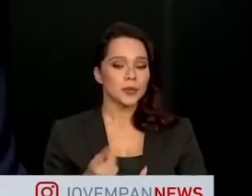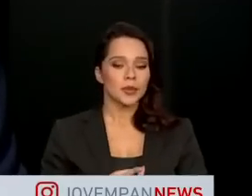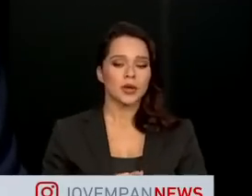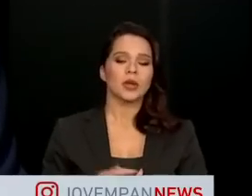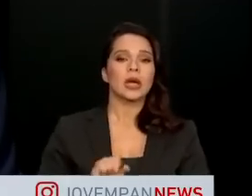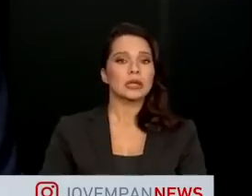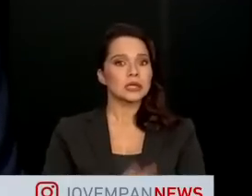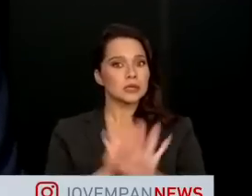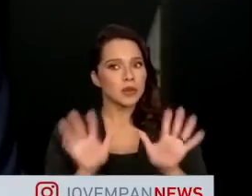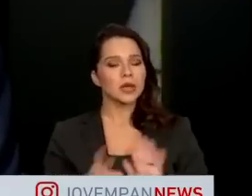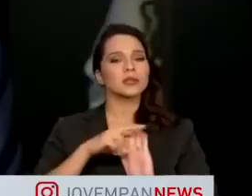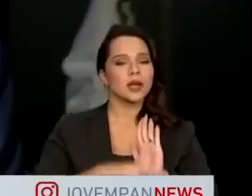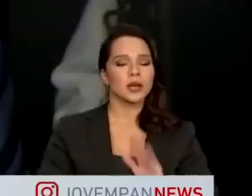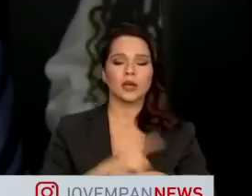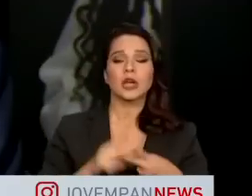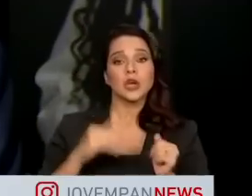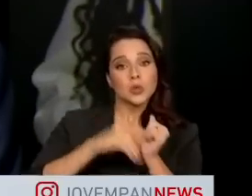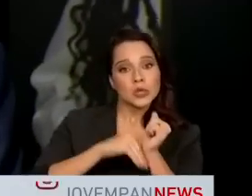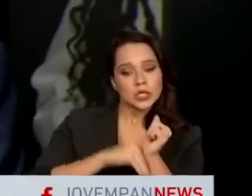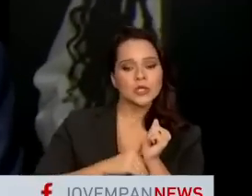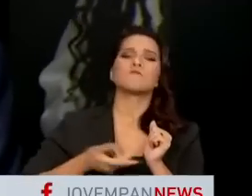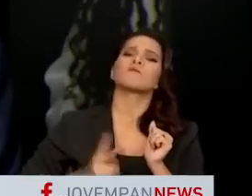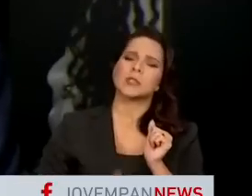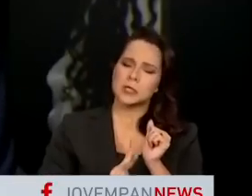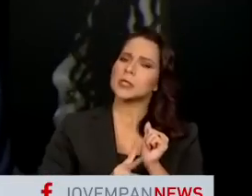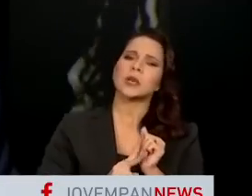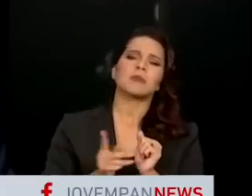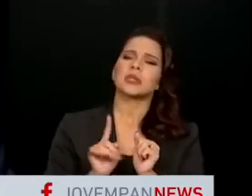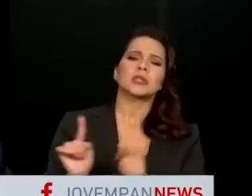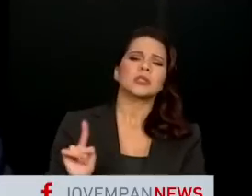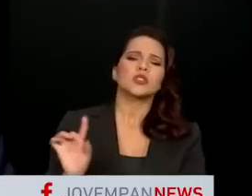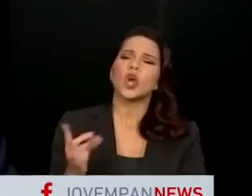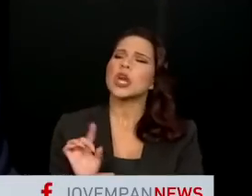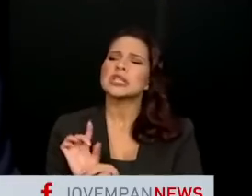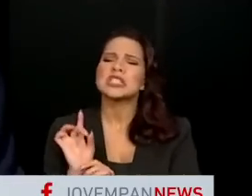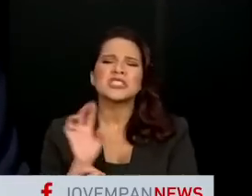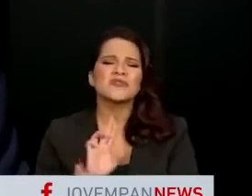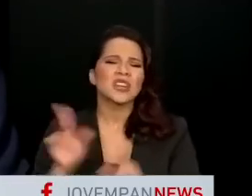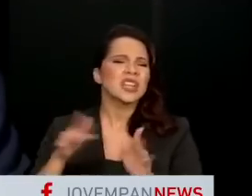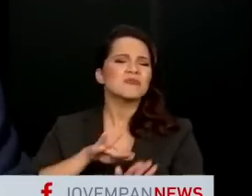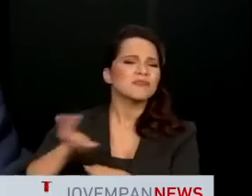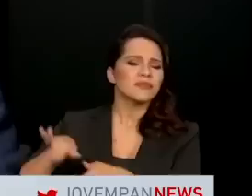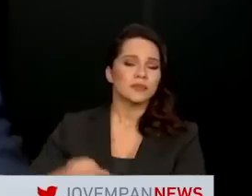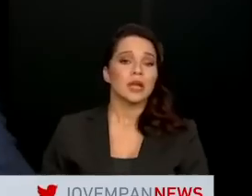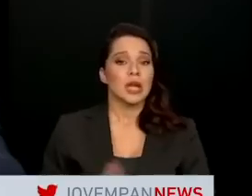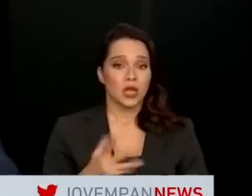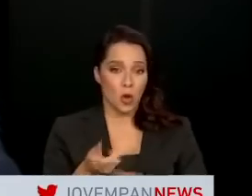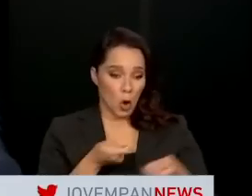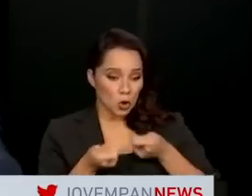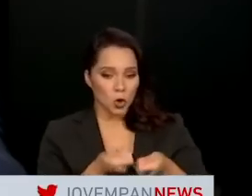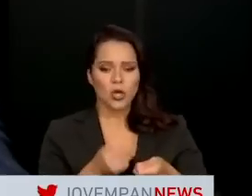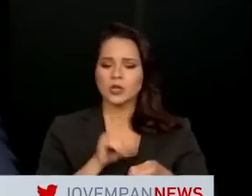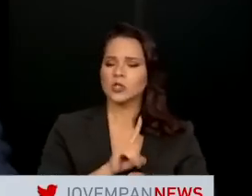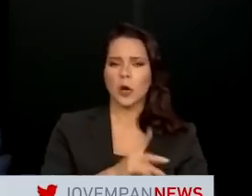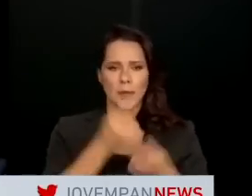de que a transparência é a regra e o sigilo deve ser sempre a exceção. A segunda é de que os órgãos de controle não servem apenas